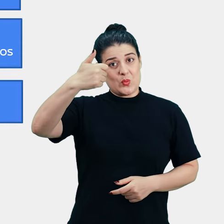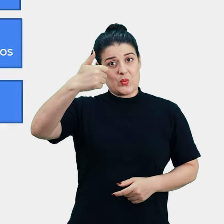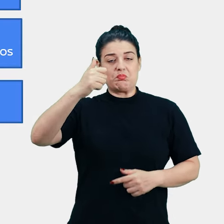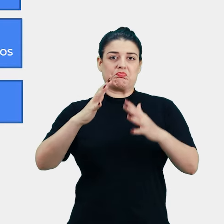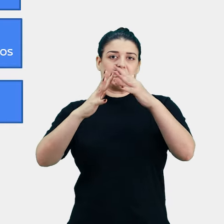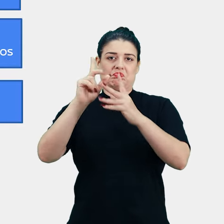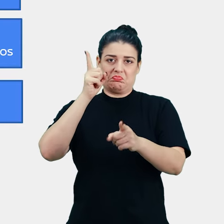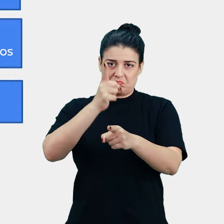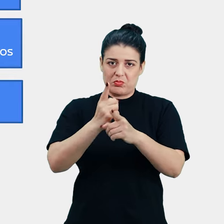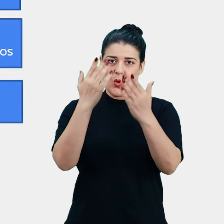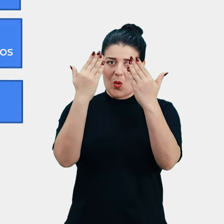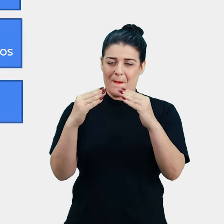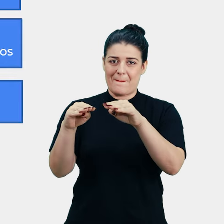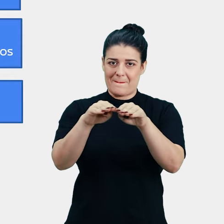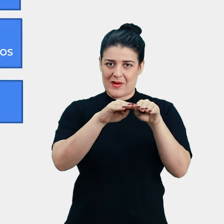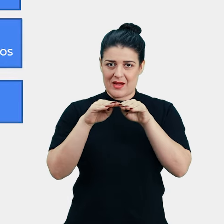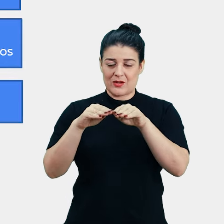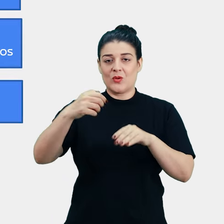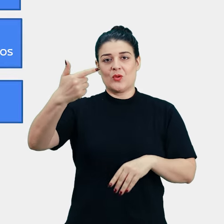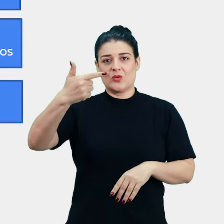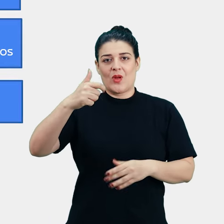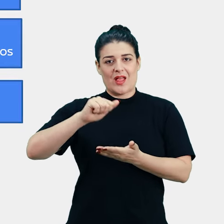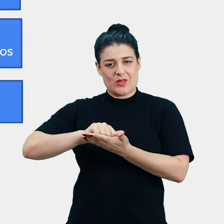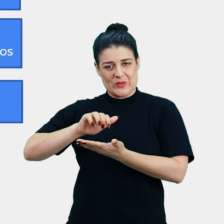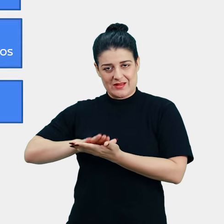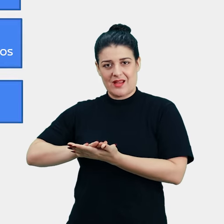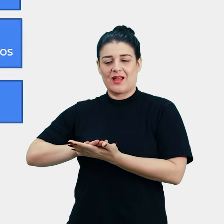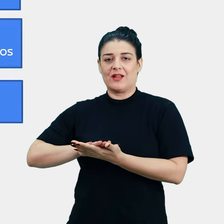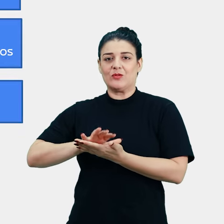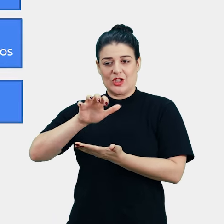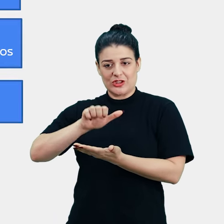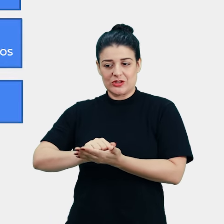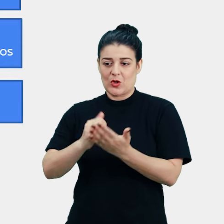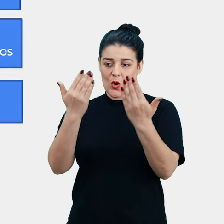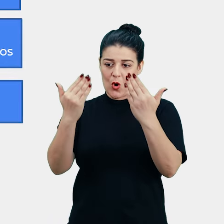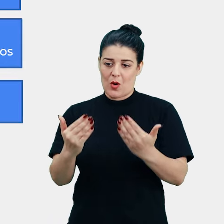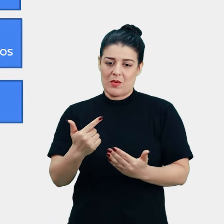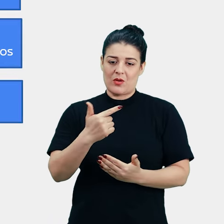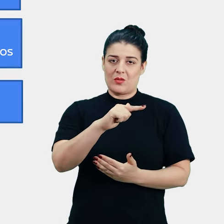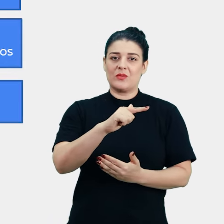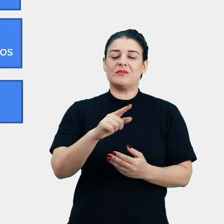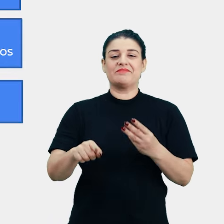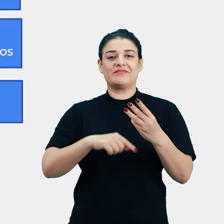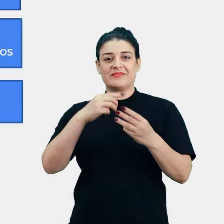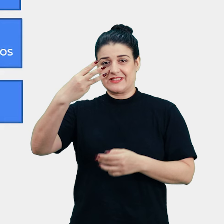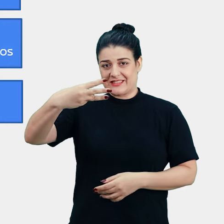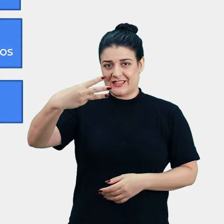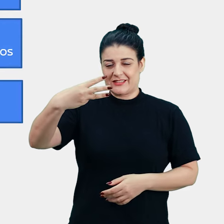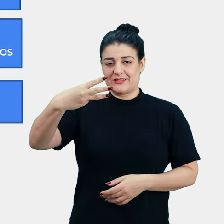você identifica, compara com padrões, o nível 2 é o anotado, quando você compara ali com bibliotecas, o nível